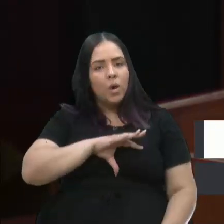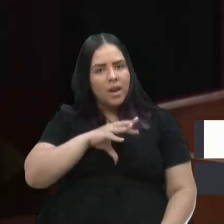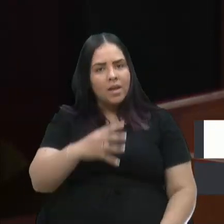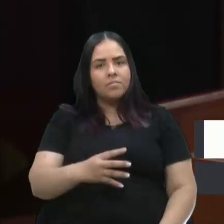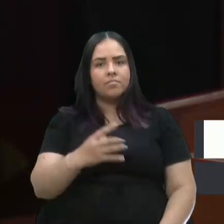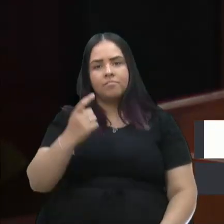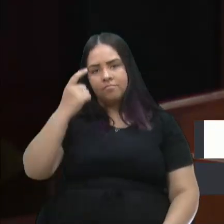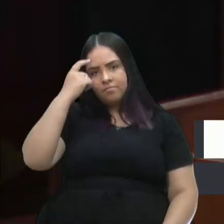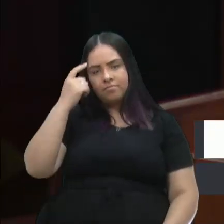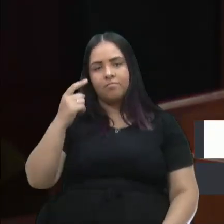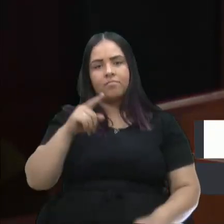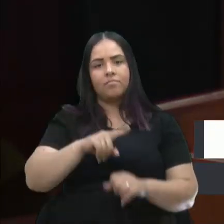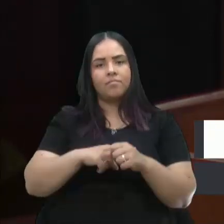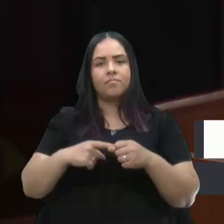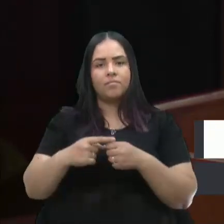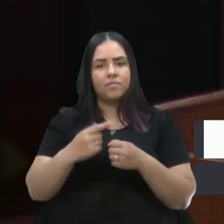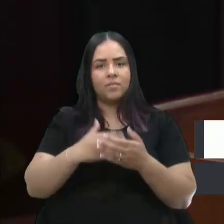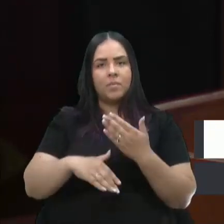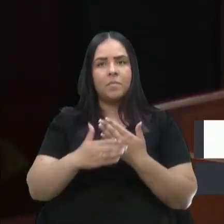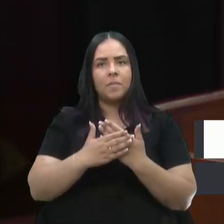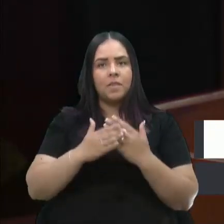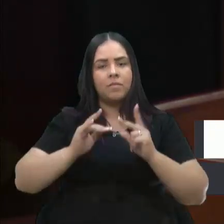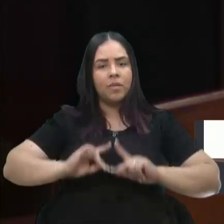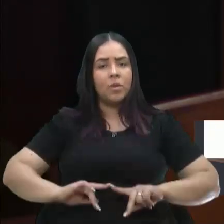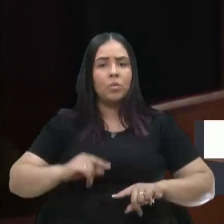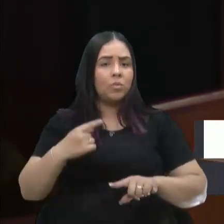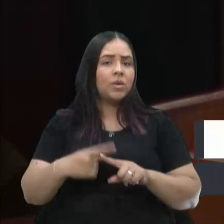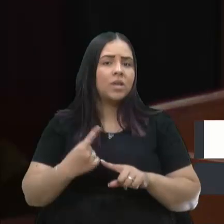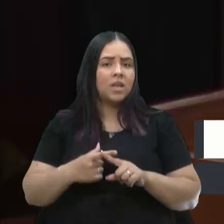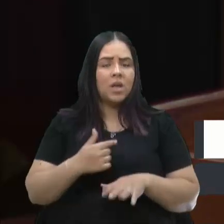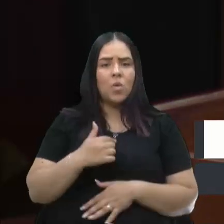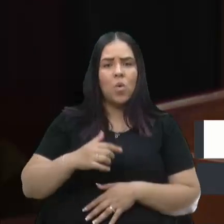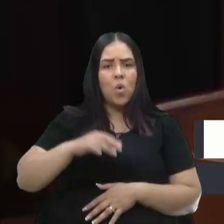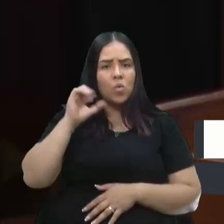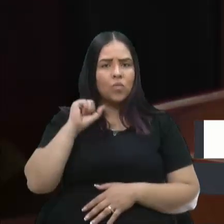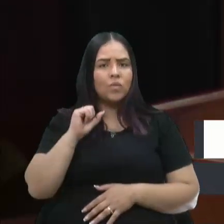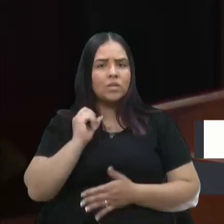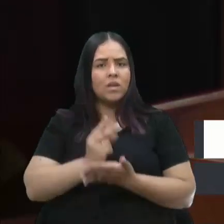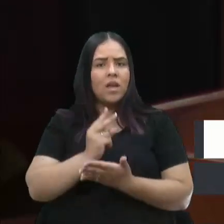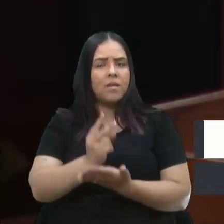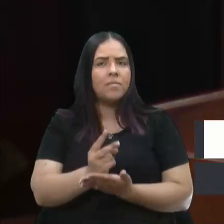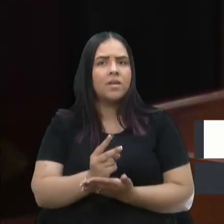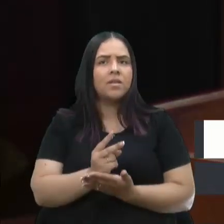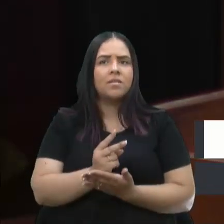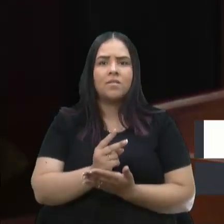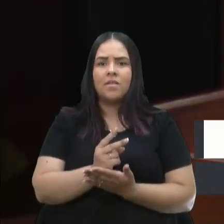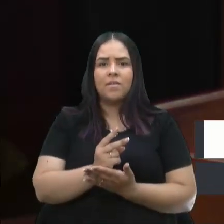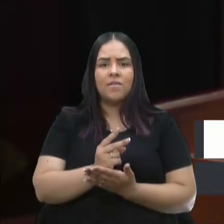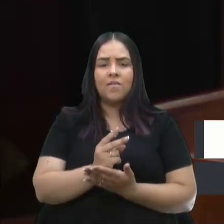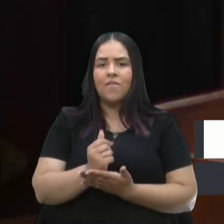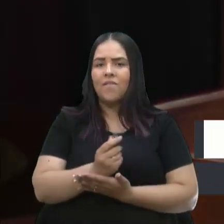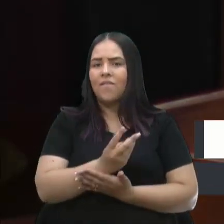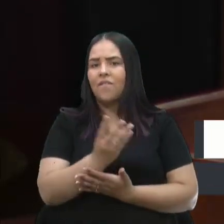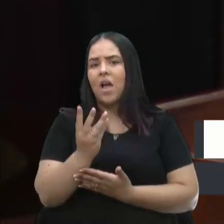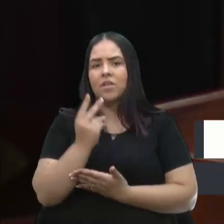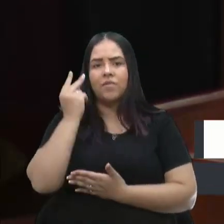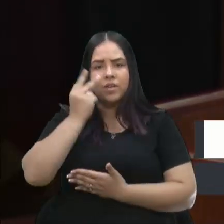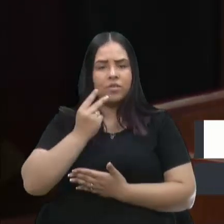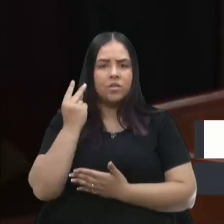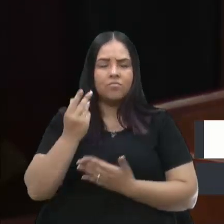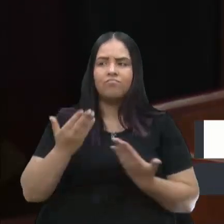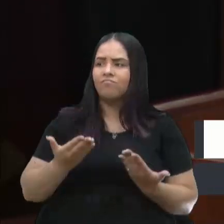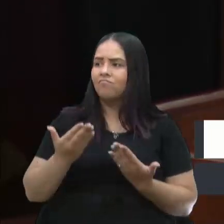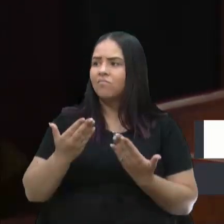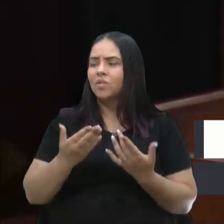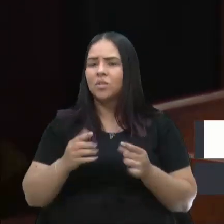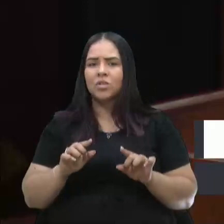no município e em todos os cidadãos, porque eu ouço aqui com frequência de vários vereadores: poxa, mas a